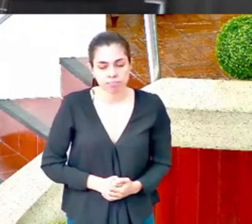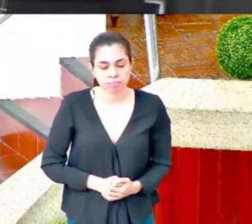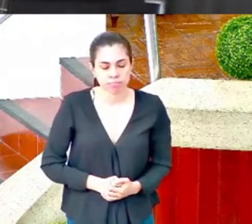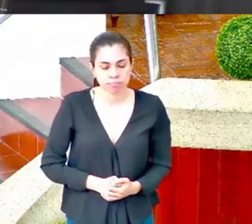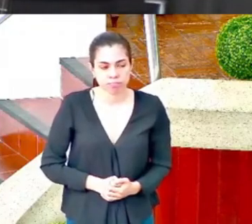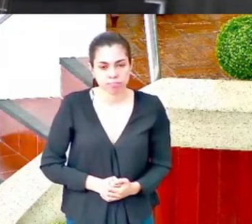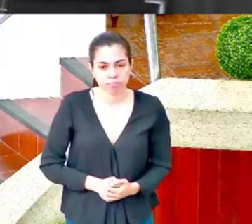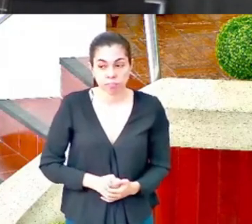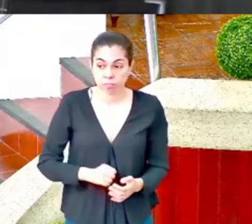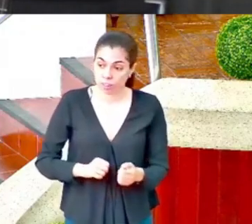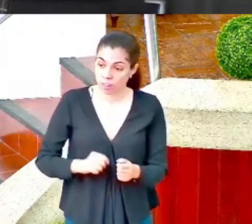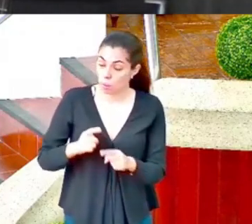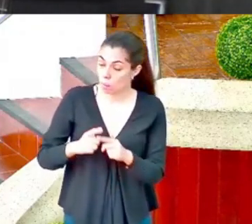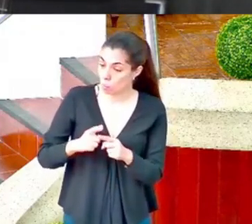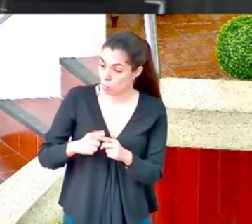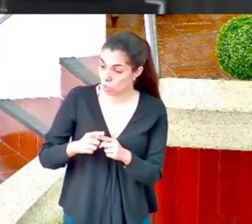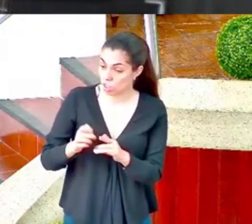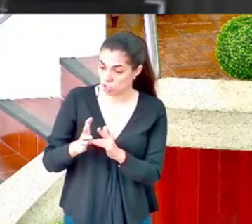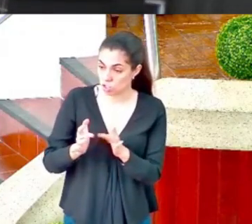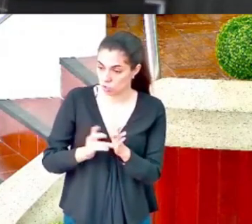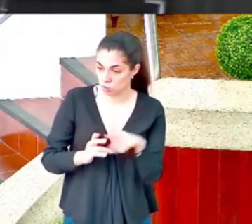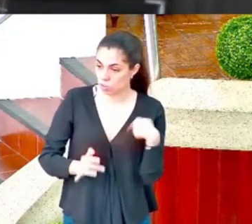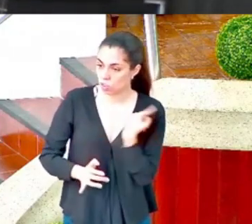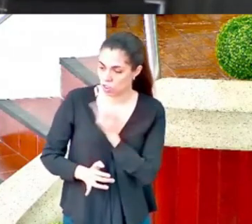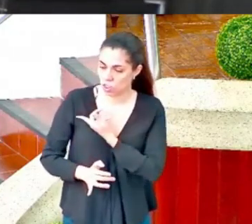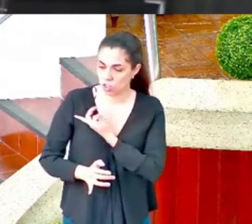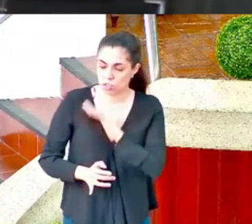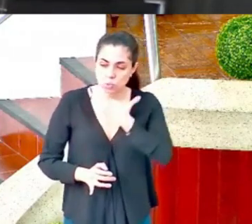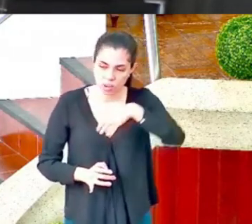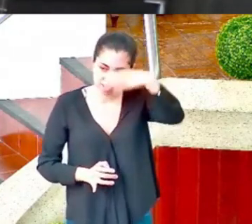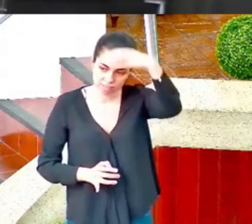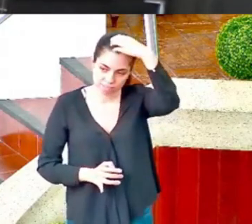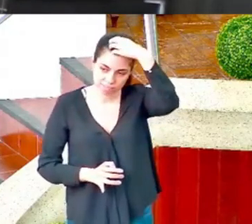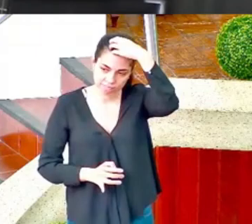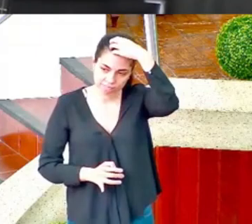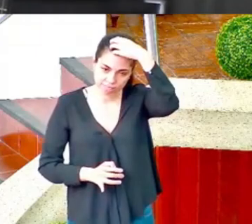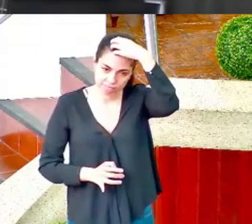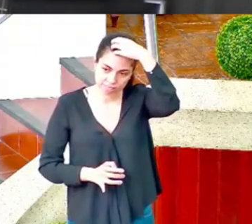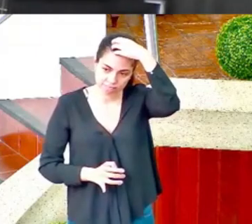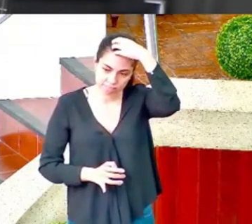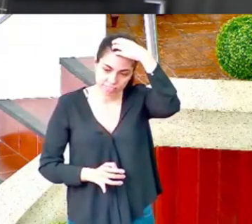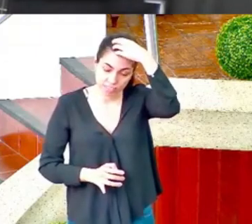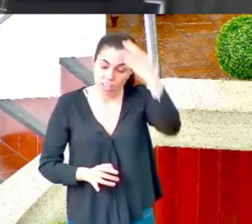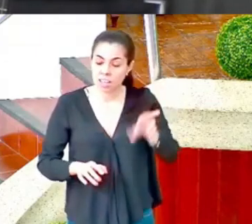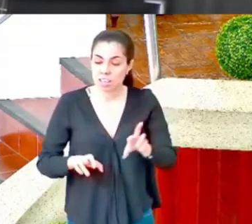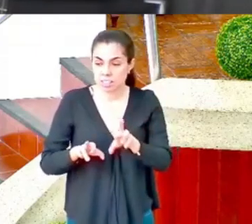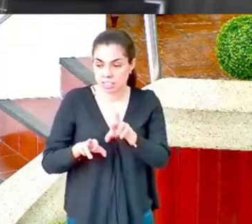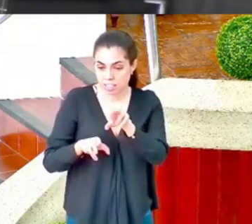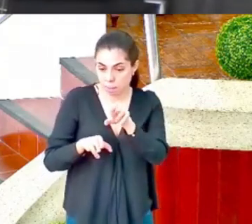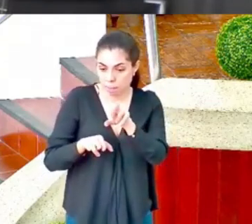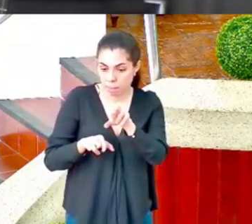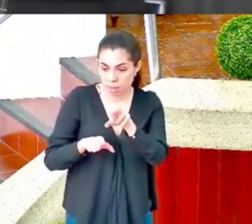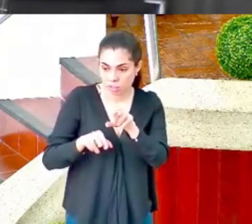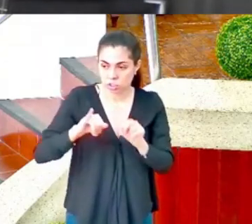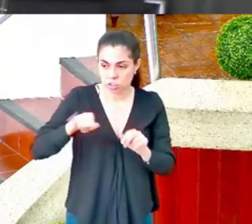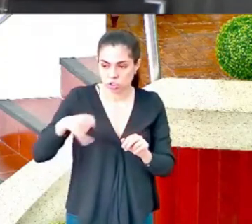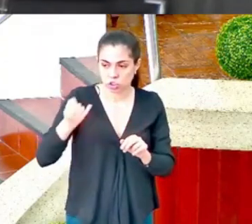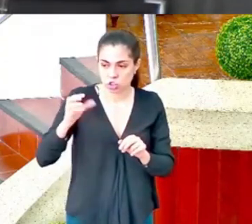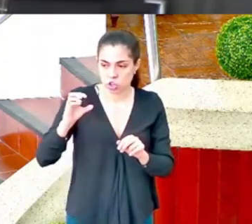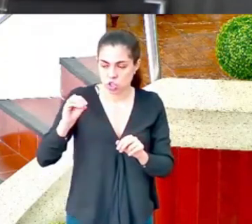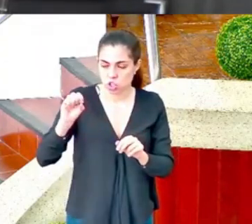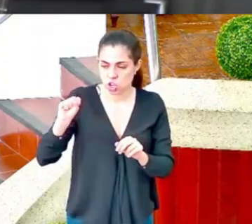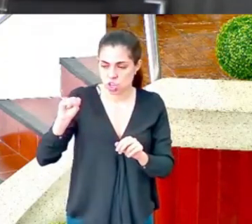Jesus. Um rei que intercedeu pelo seu povo. Um rei que chorou as dores com o seu povo. Um rei que a palavra de Deus